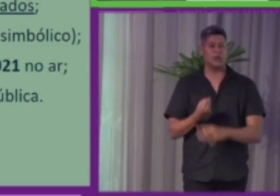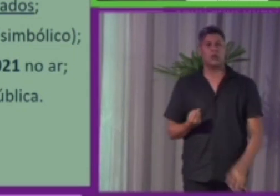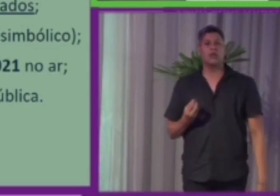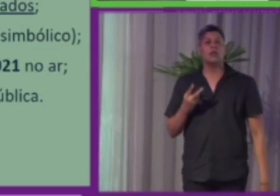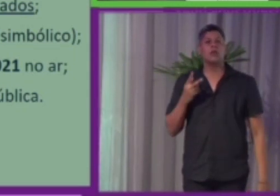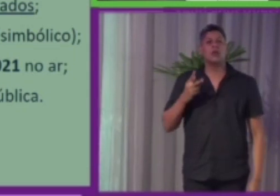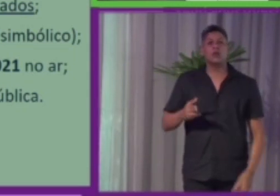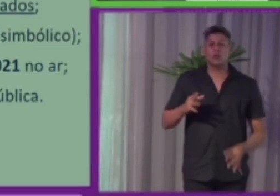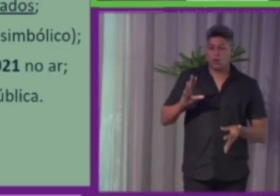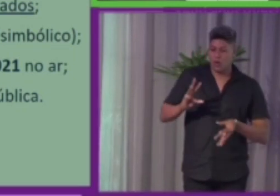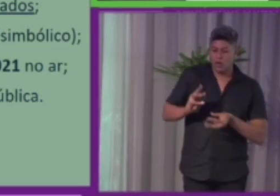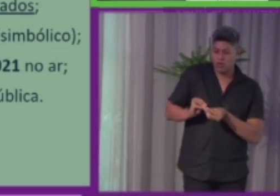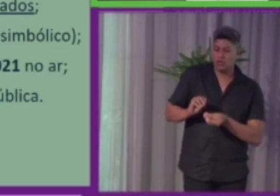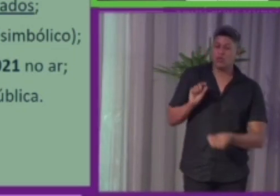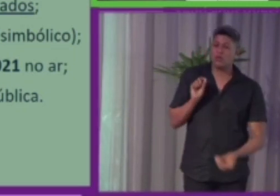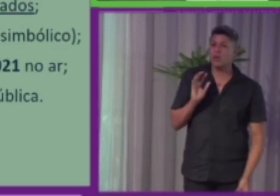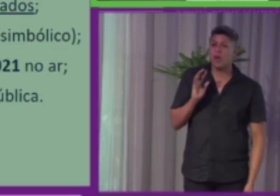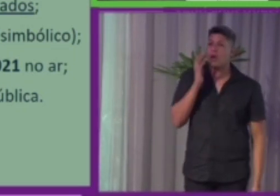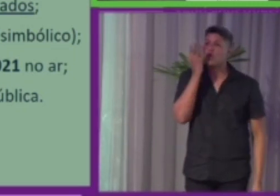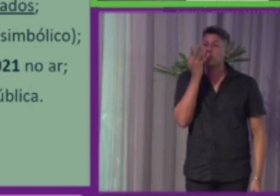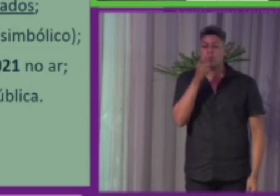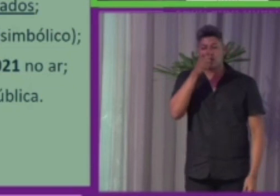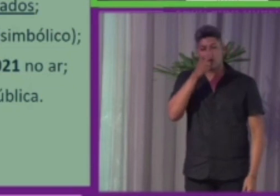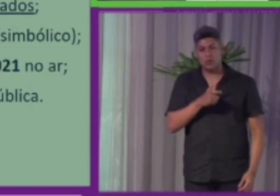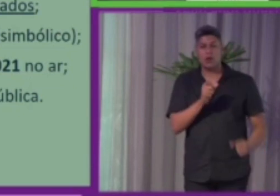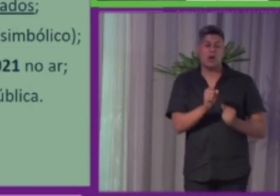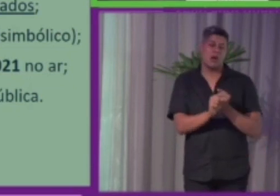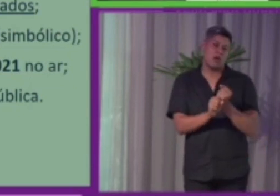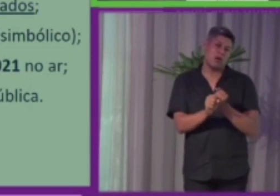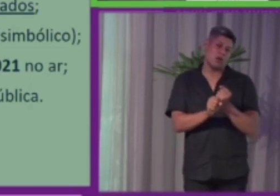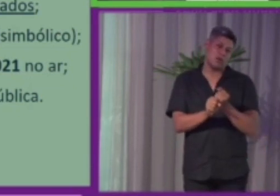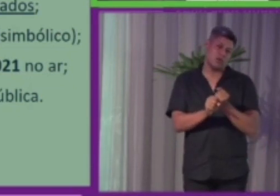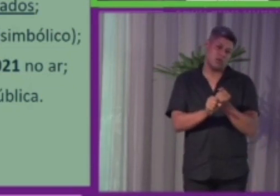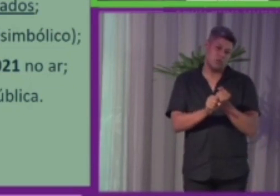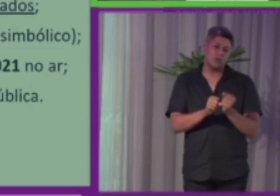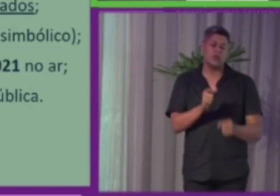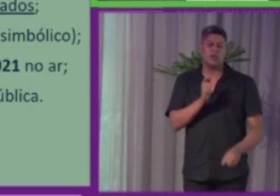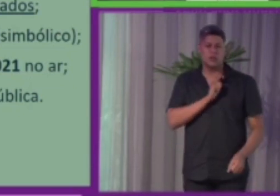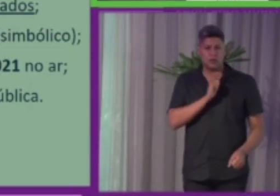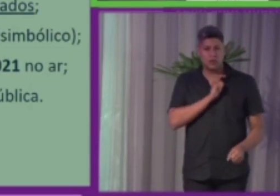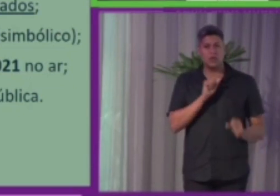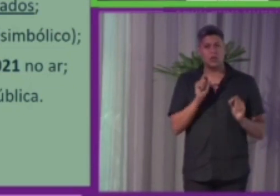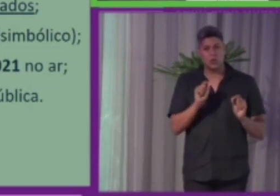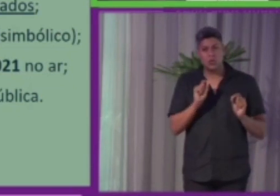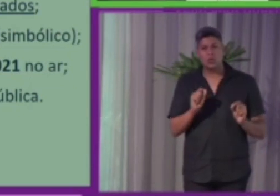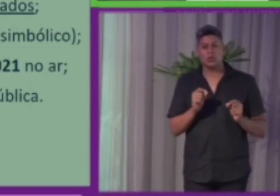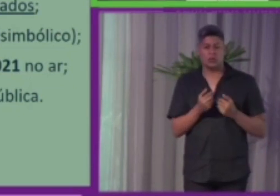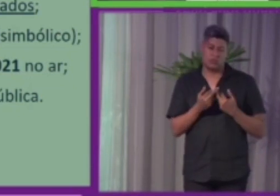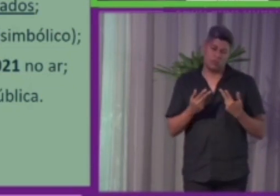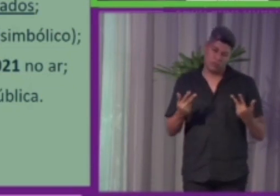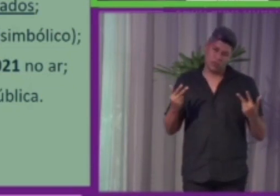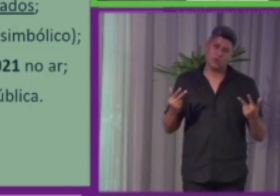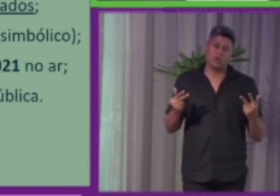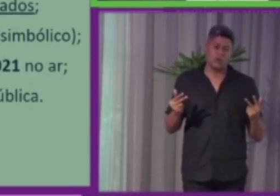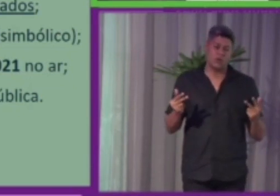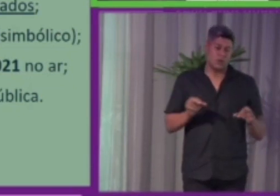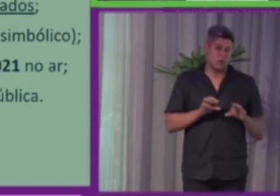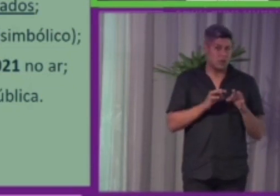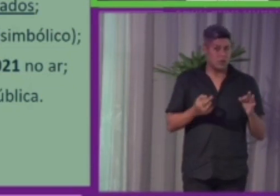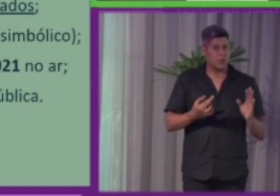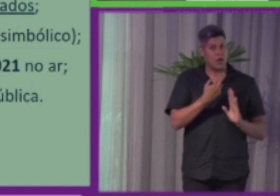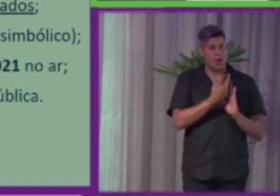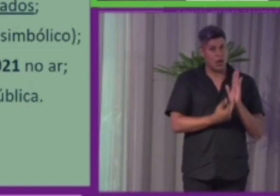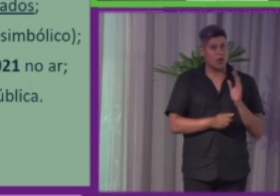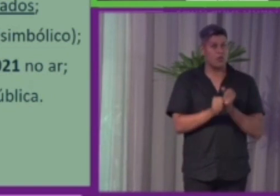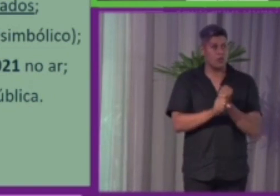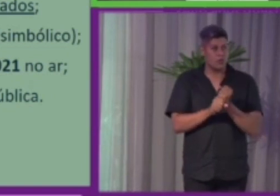fosse um resumo do que aconteceu com a pessoa naquele ano, e há um pagamento simbólico por essa inserção. Os relatórios anuais são